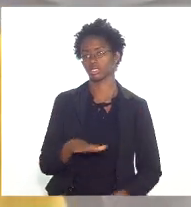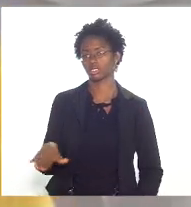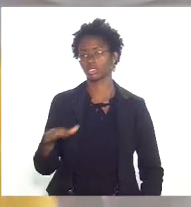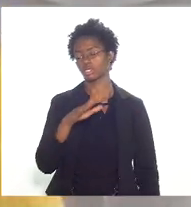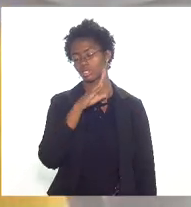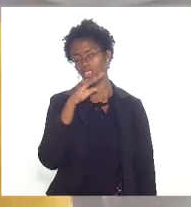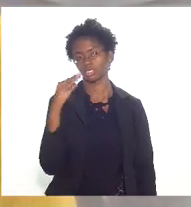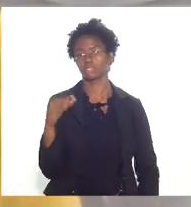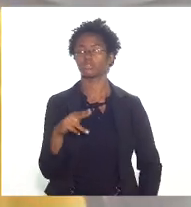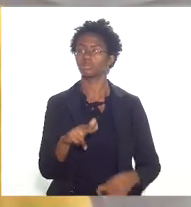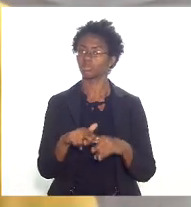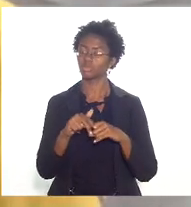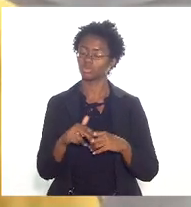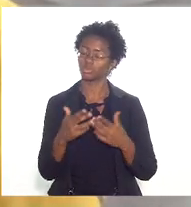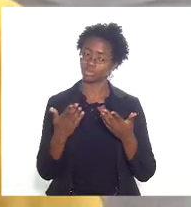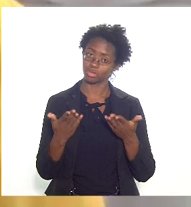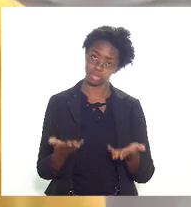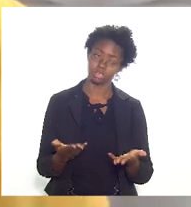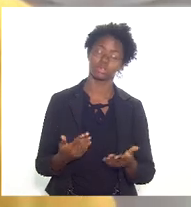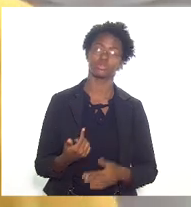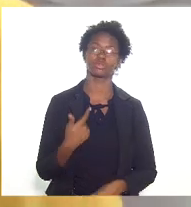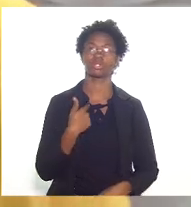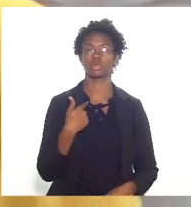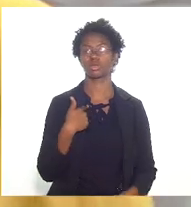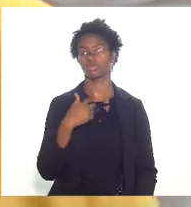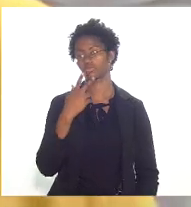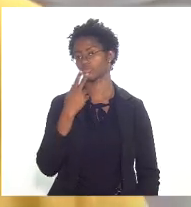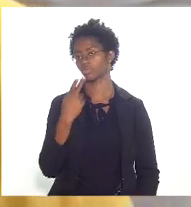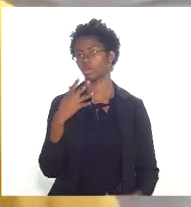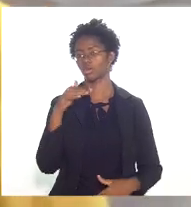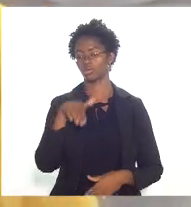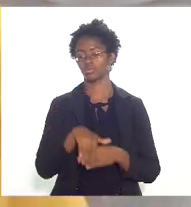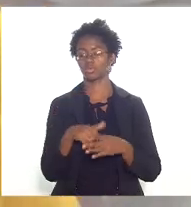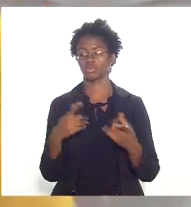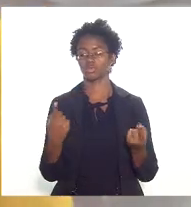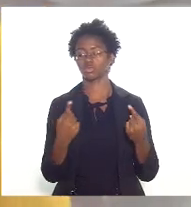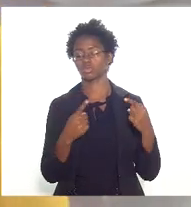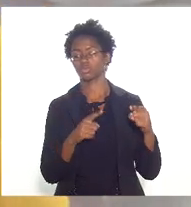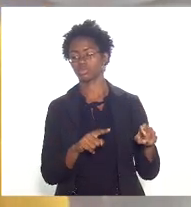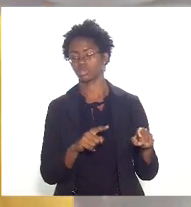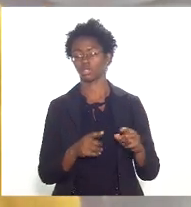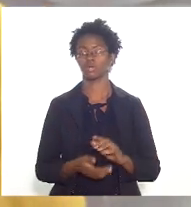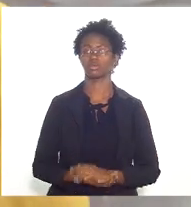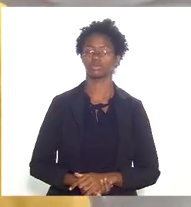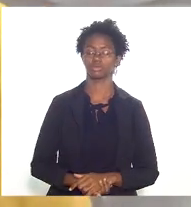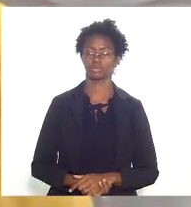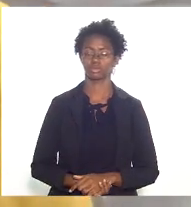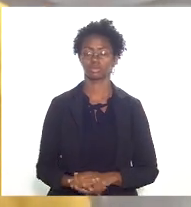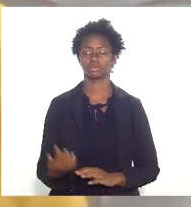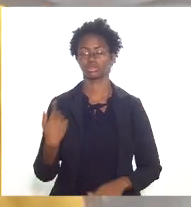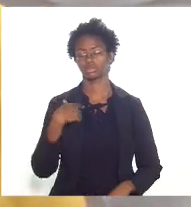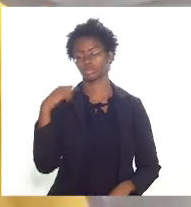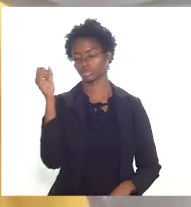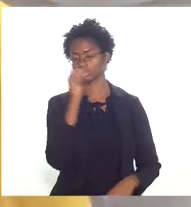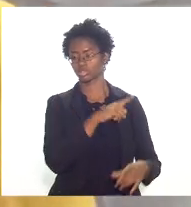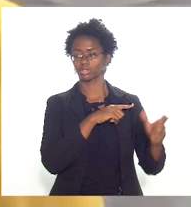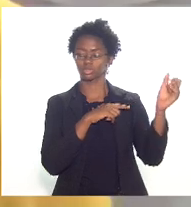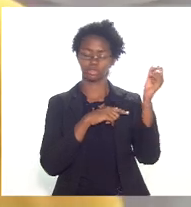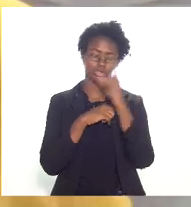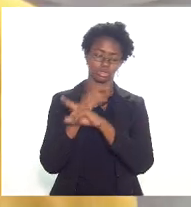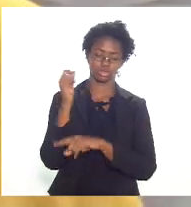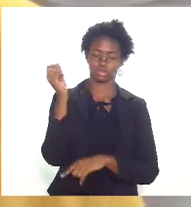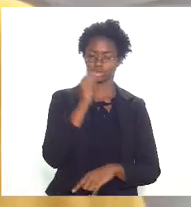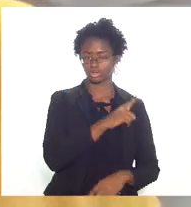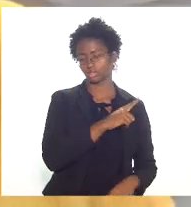porque os presidentes é eu vou dar o meu voto contrário eu tenho dificuldade Apesar